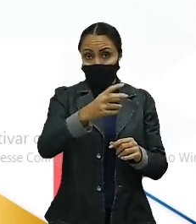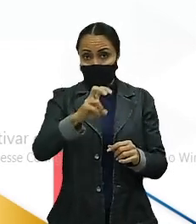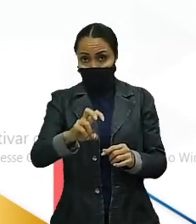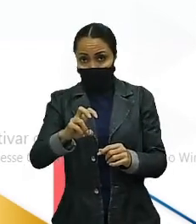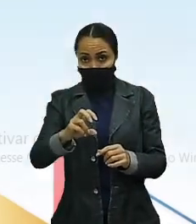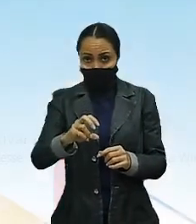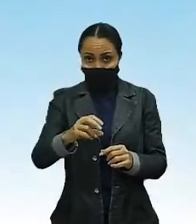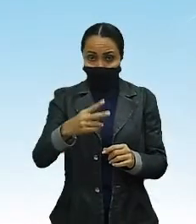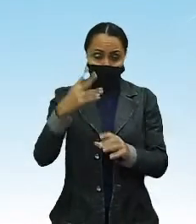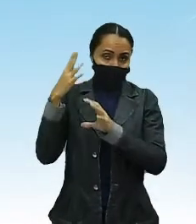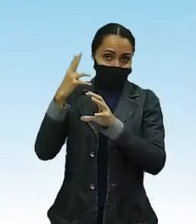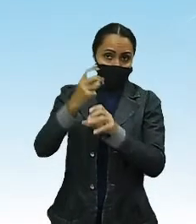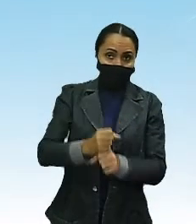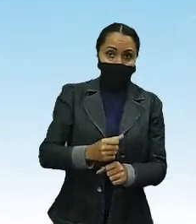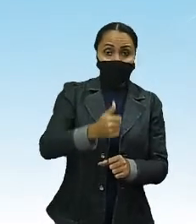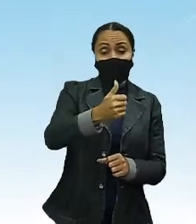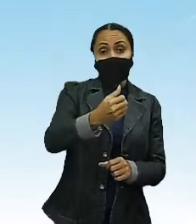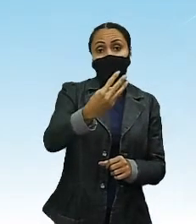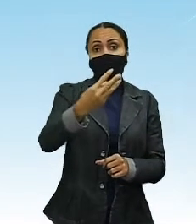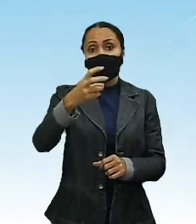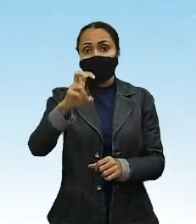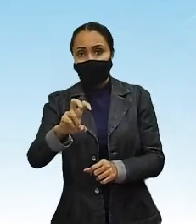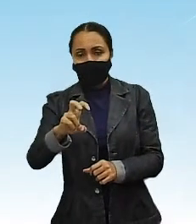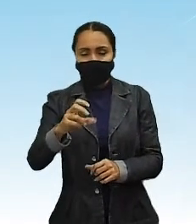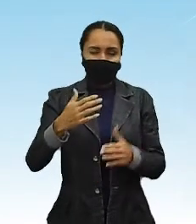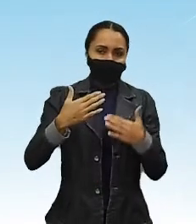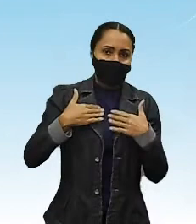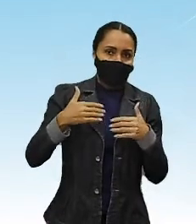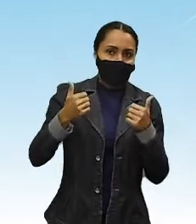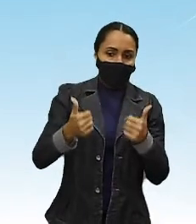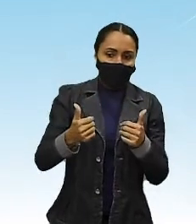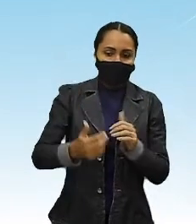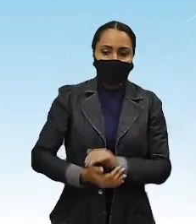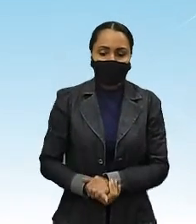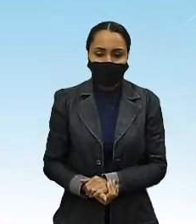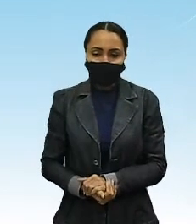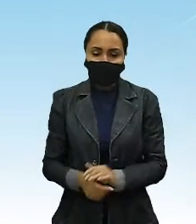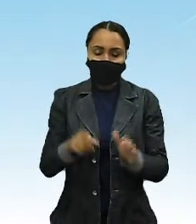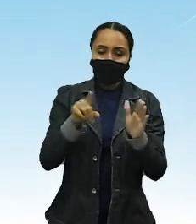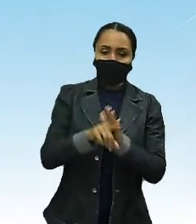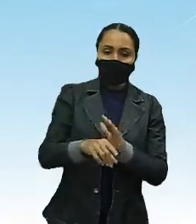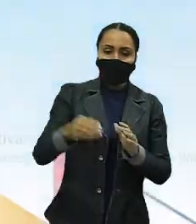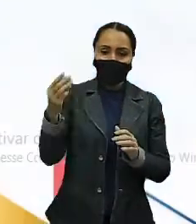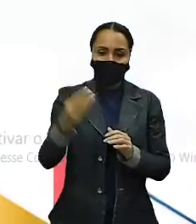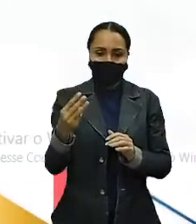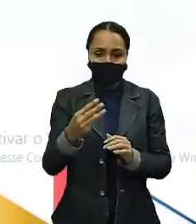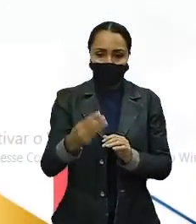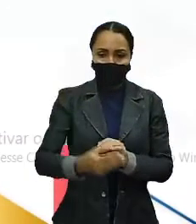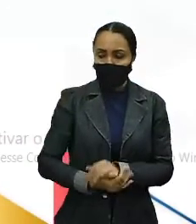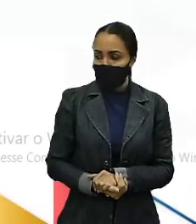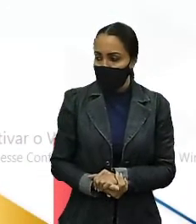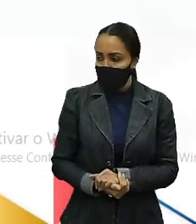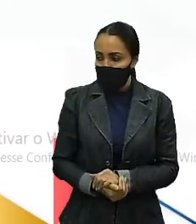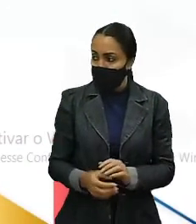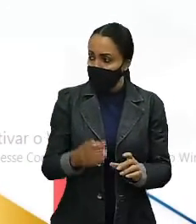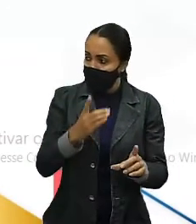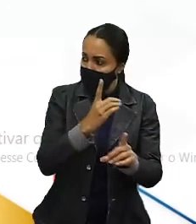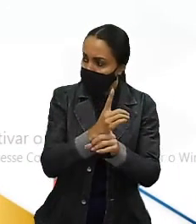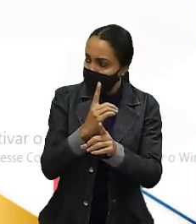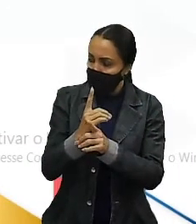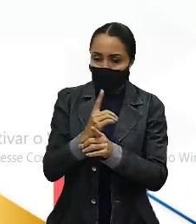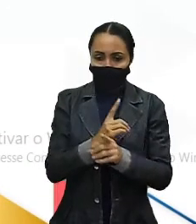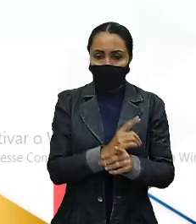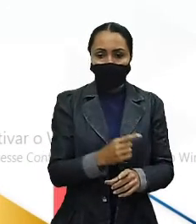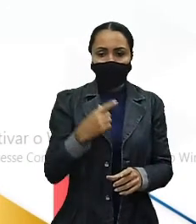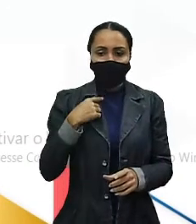aí somados 135 graus. Tranquilo? Agora vamos lá, terceira questão. Simetrias são encontradas frequentemente em